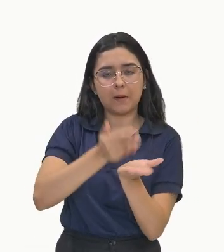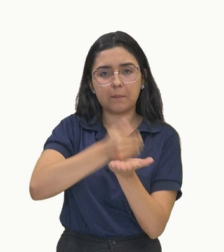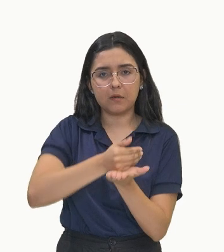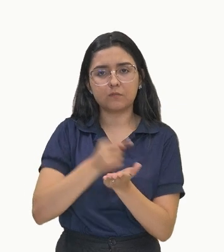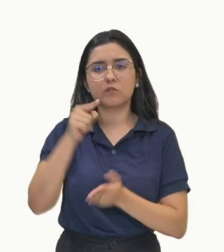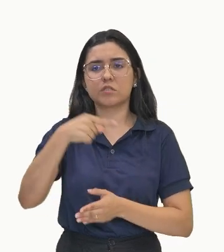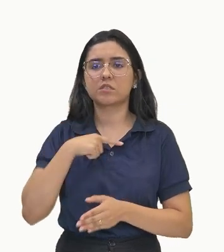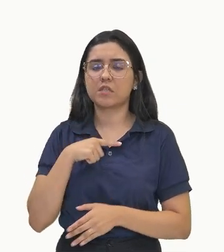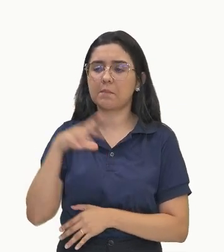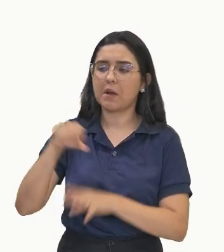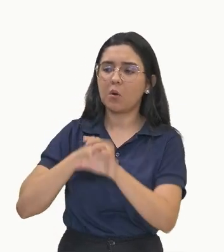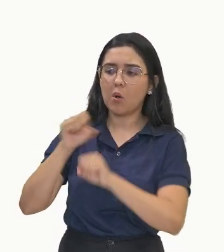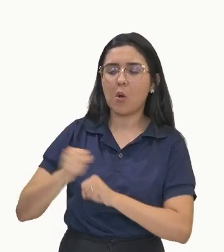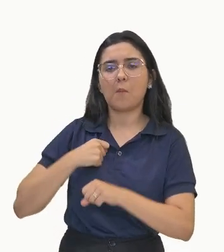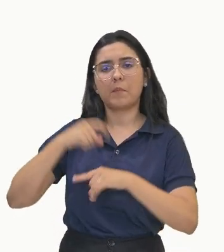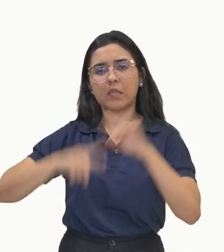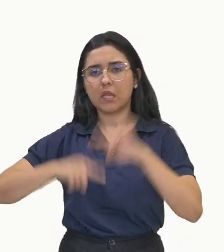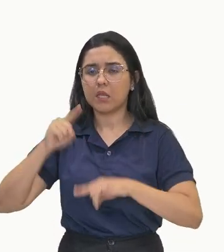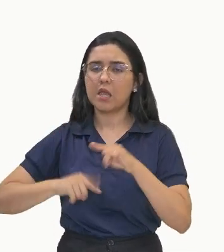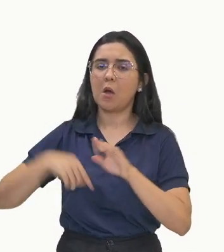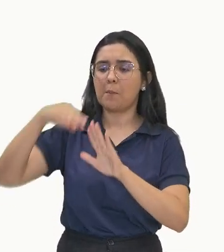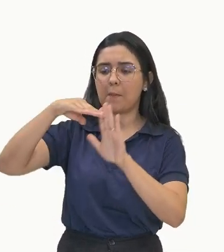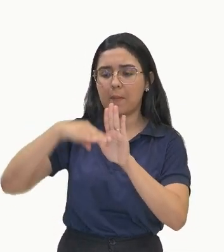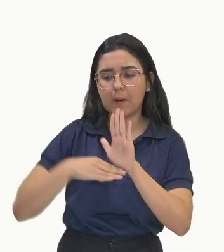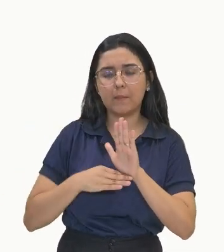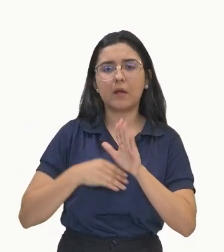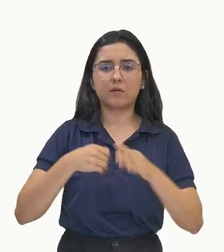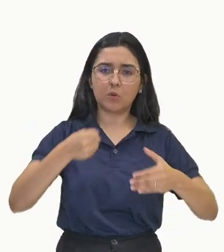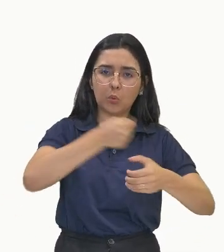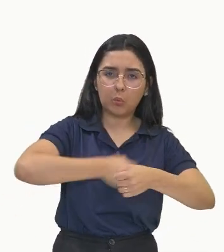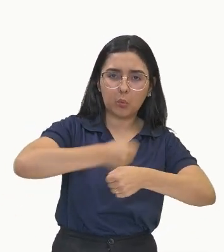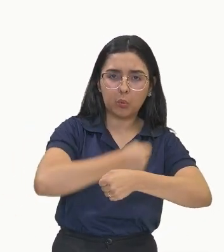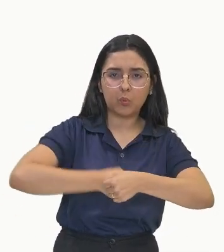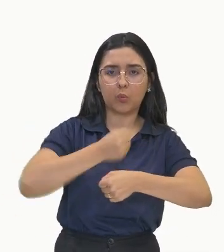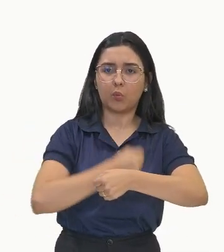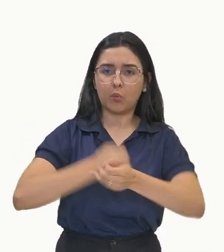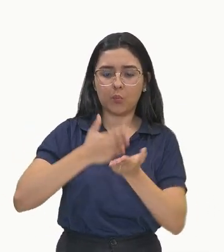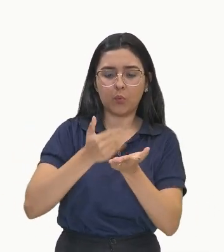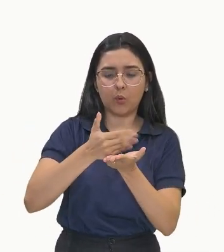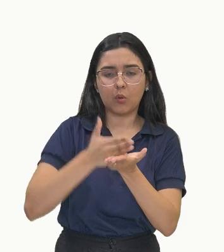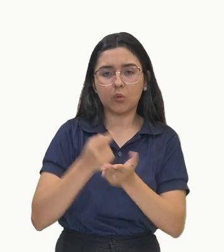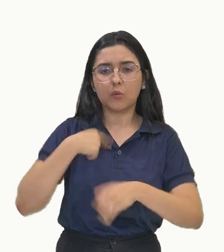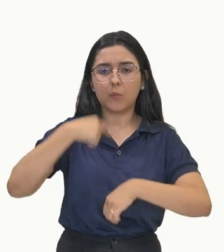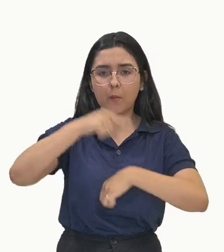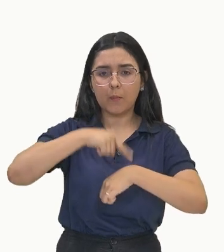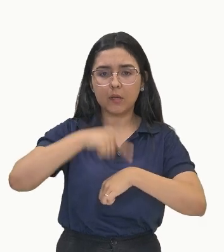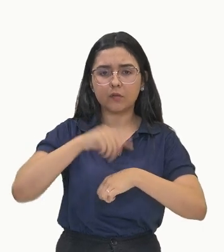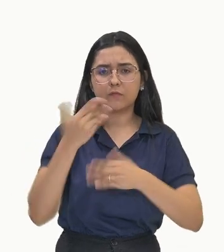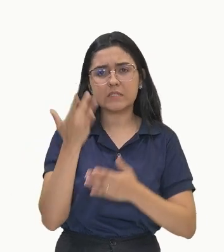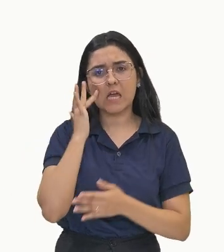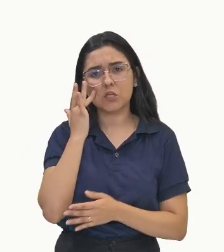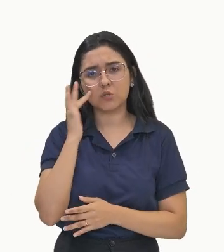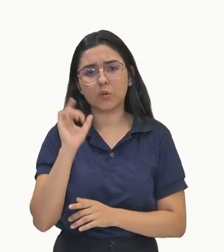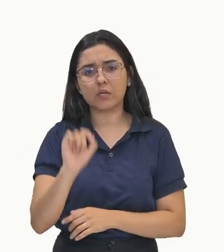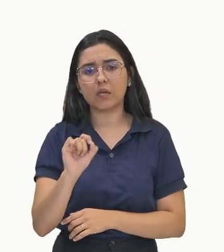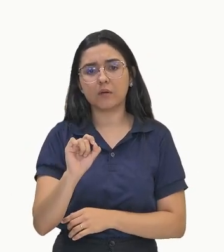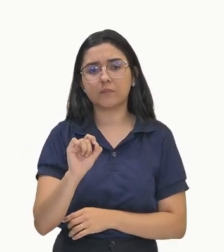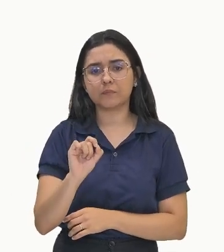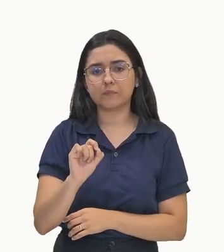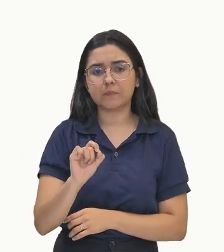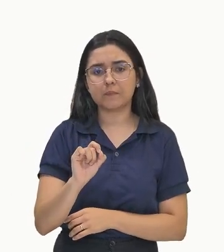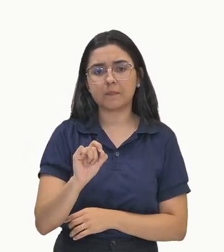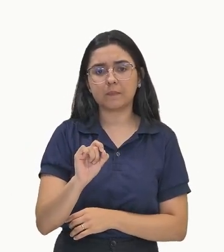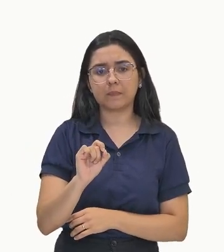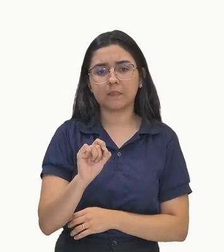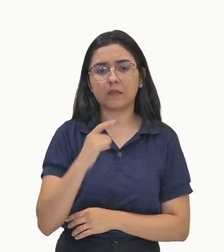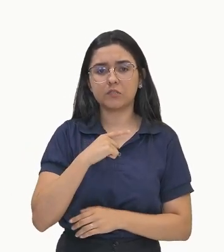os ingredientes, fez o bolo, tá? E na hora que você fez o bolo, você achou que ele ia estar